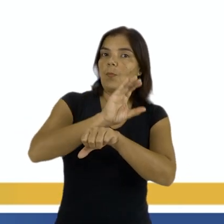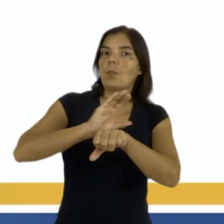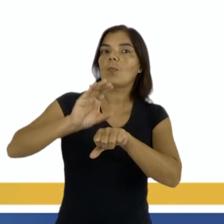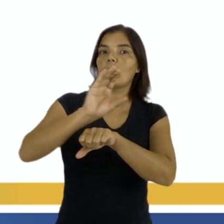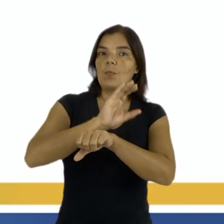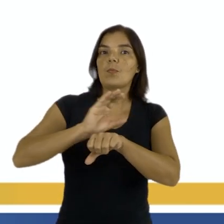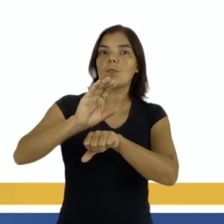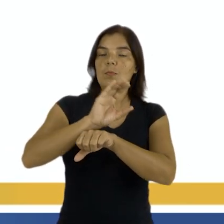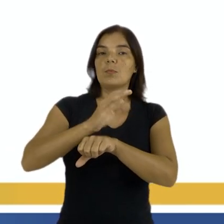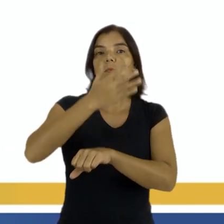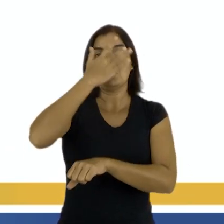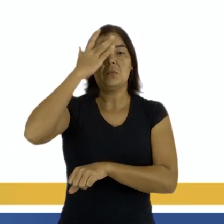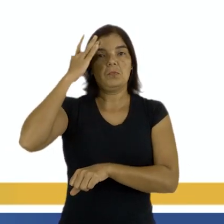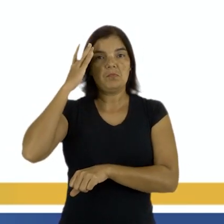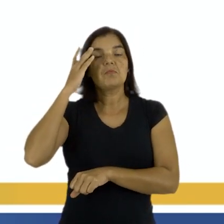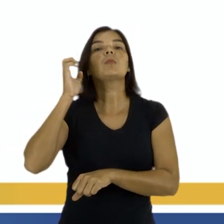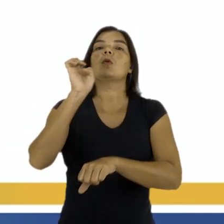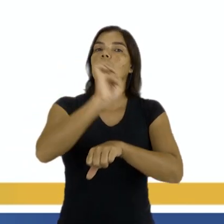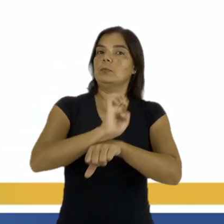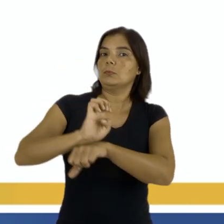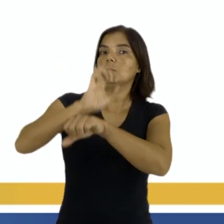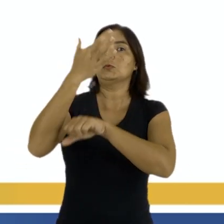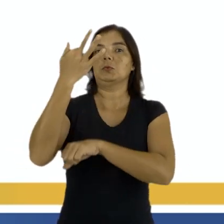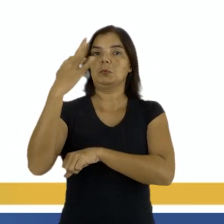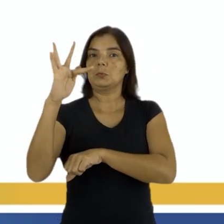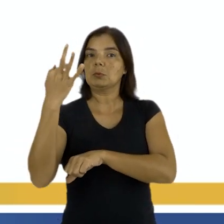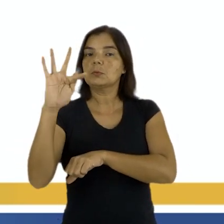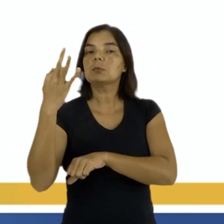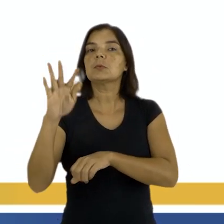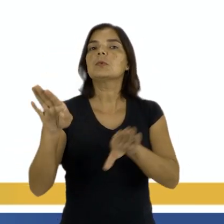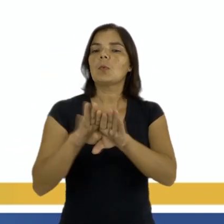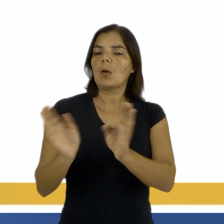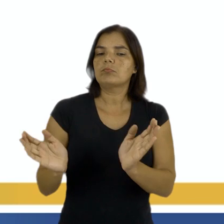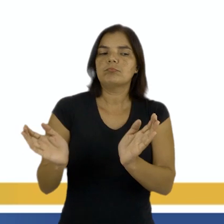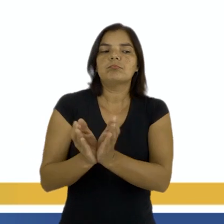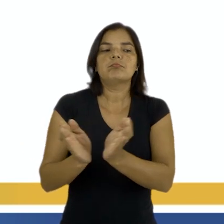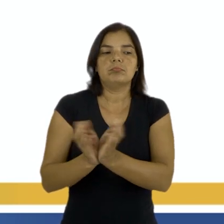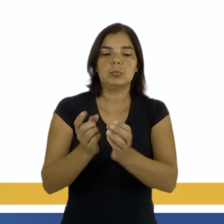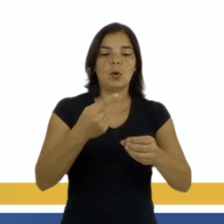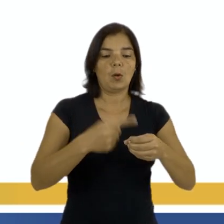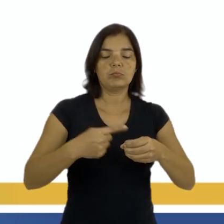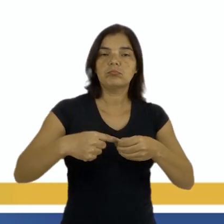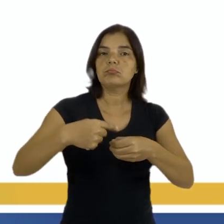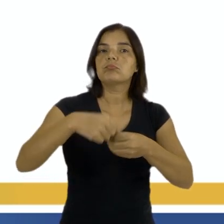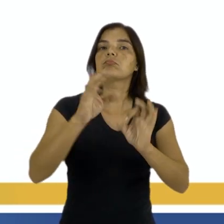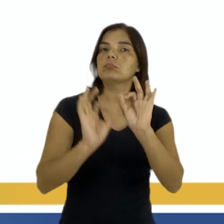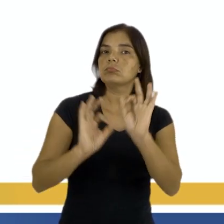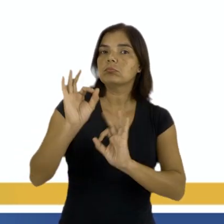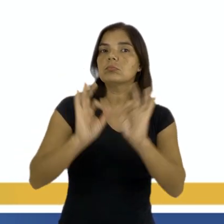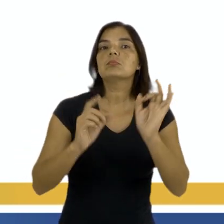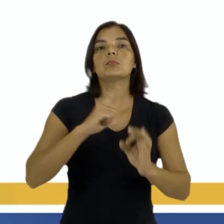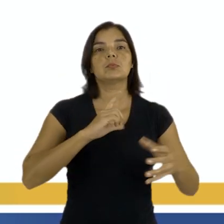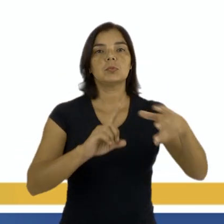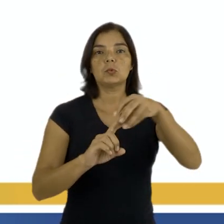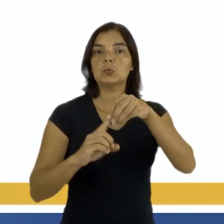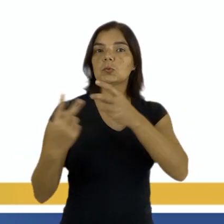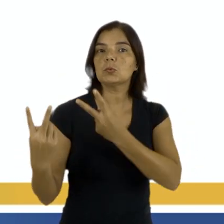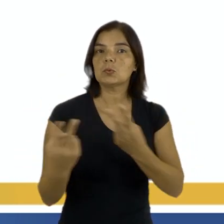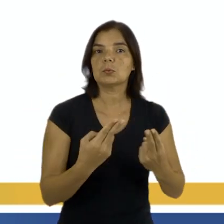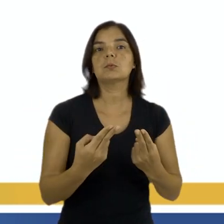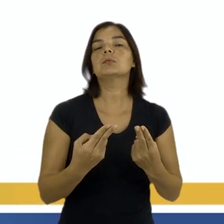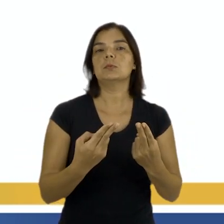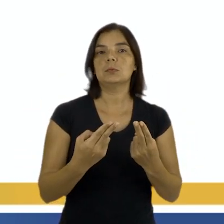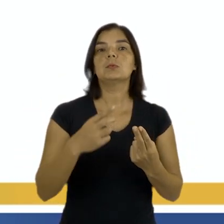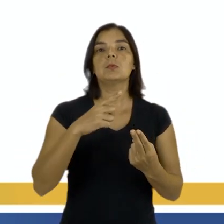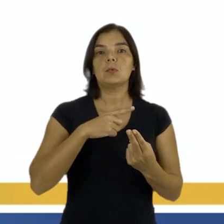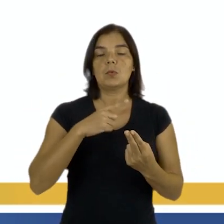com esferas municipais, estaduais, federais. Então, é um agrupamento, é uma organização que tem o mesmo objetivo, né,